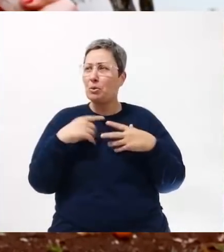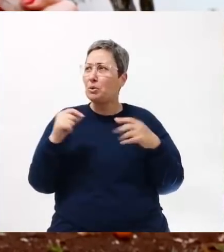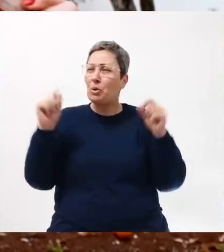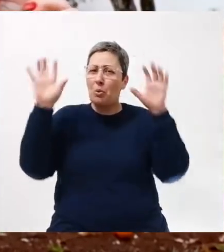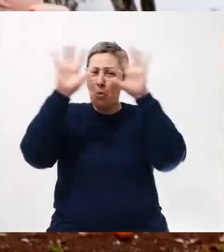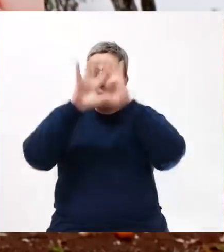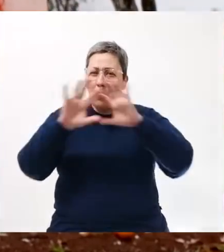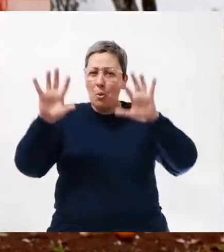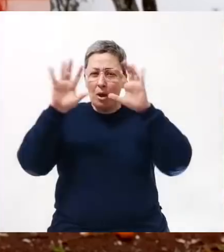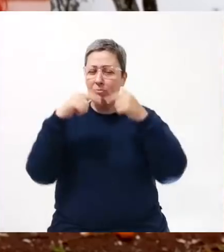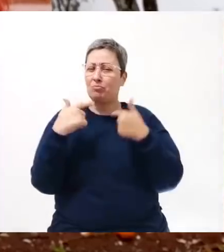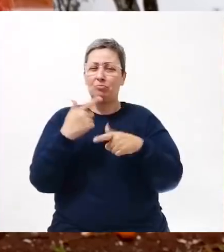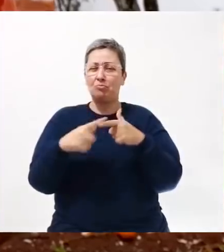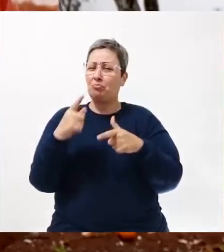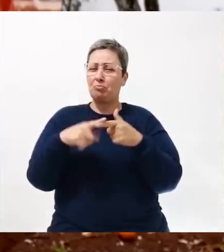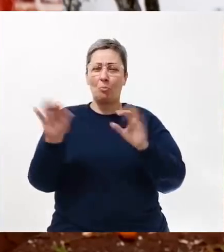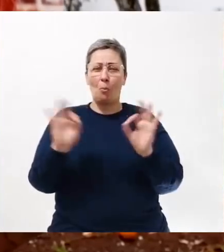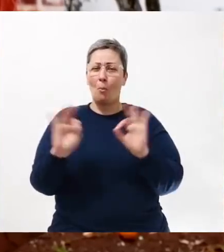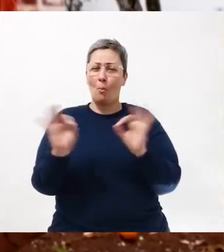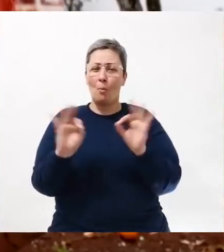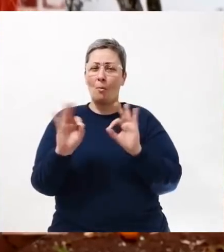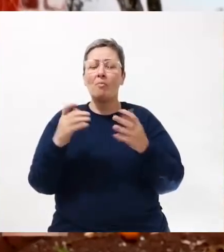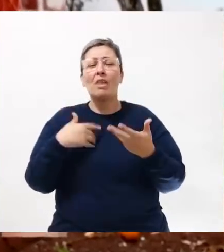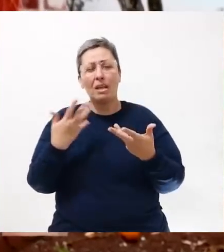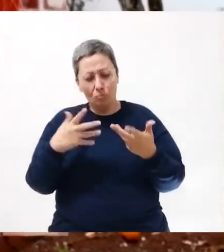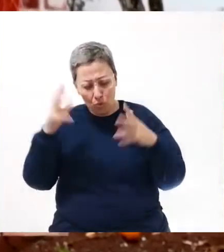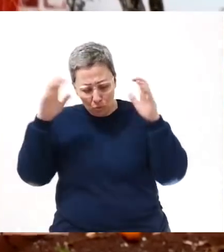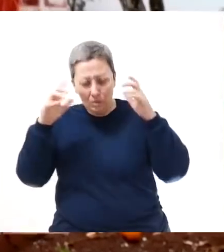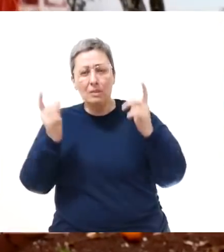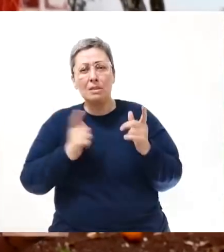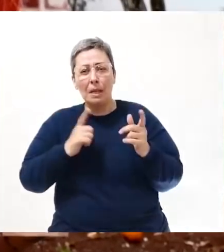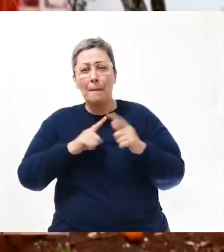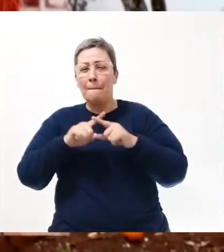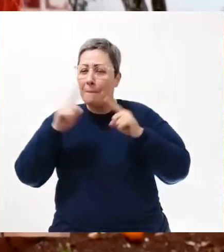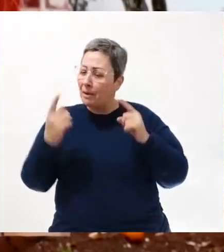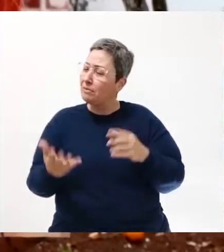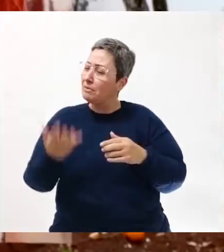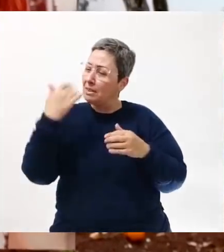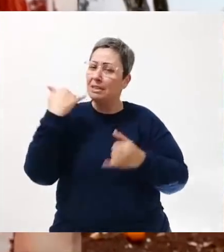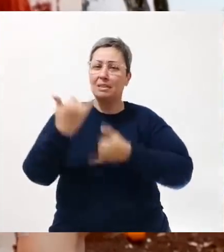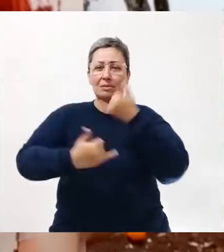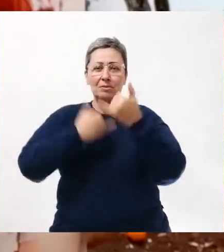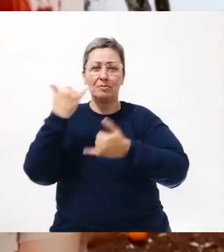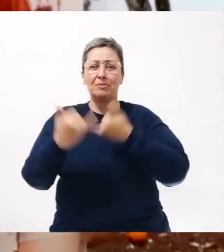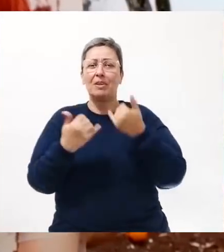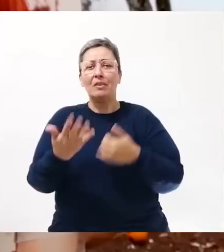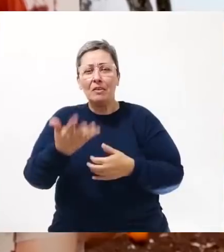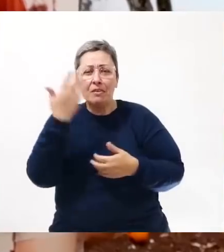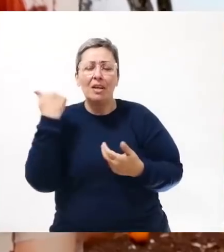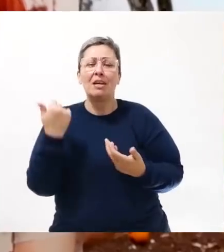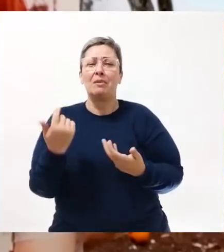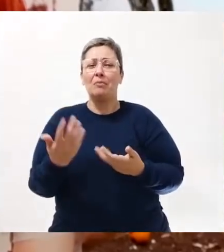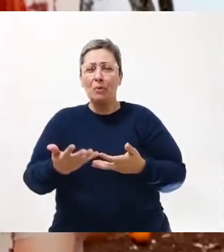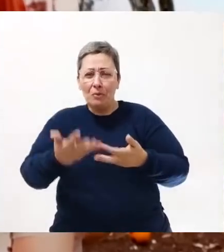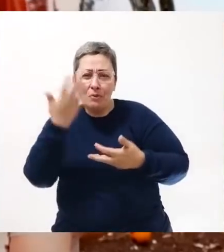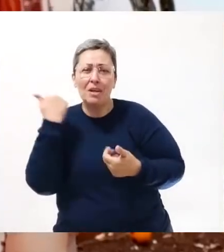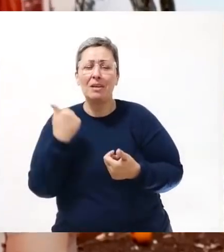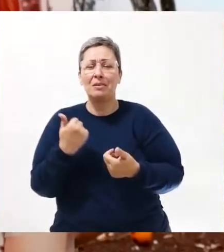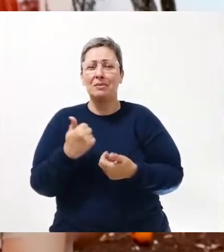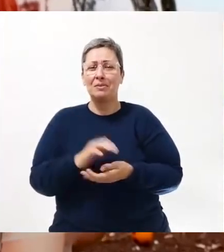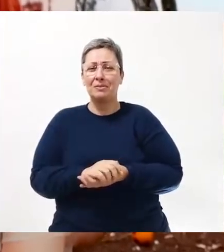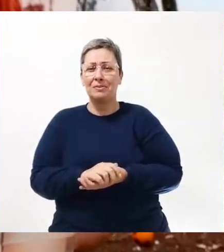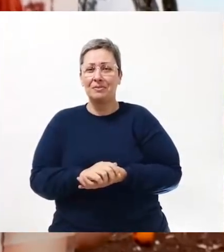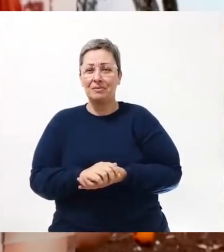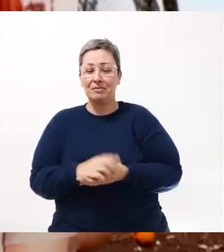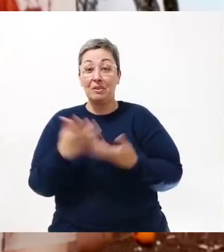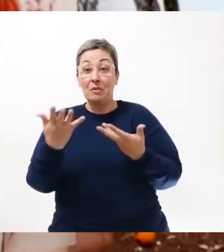hoje o dia amanheceu nublado, não, nada disso. Está chovendo, mas vamos brincar. Vamos